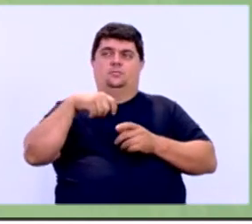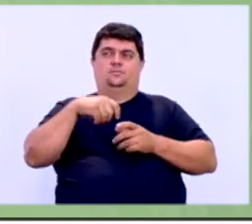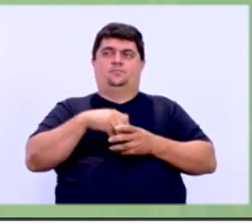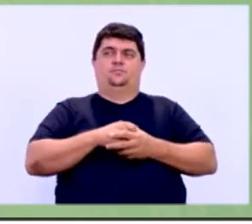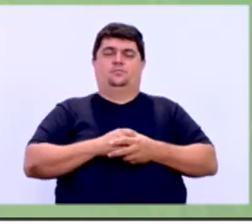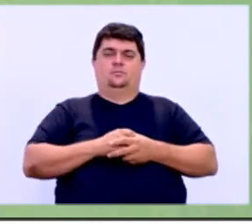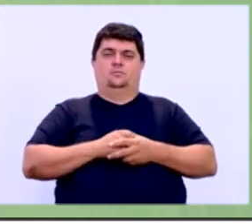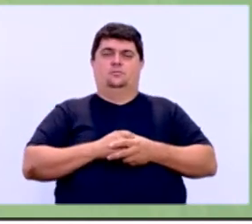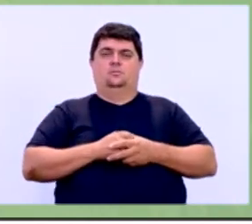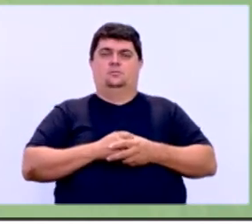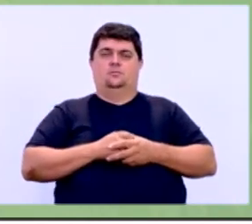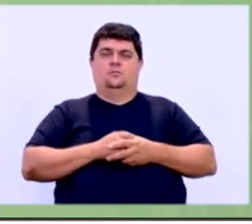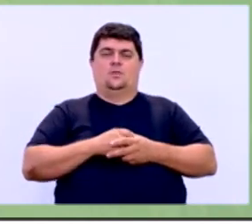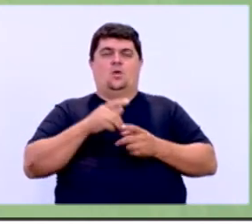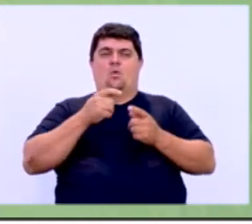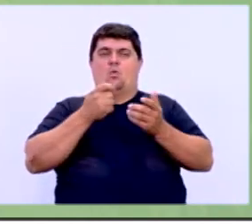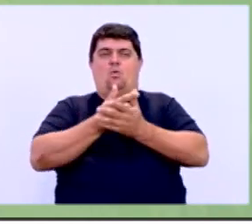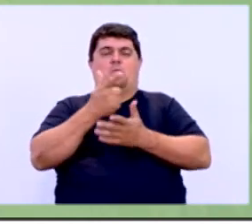para